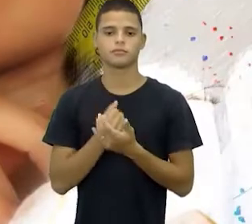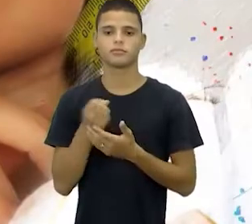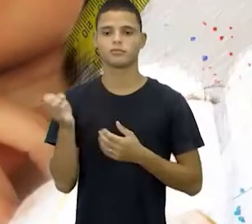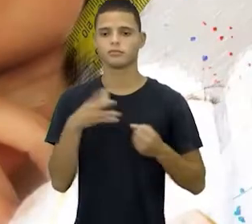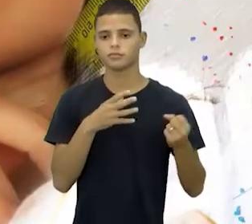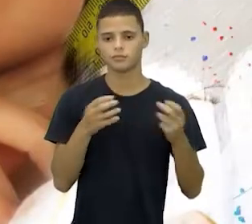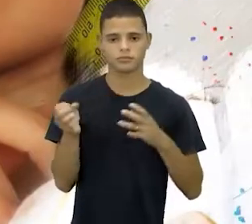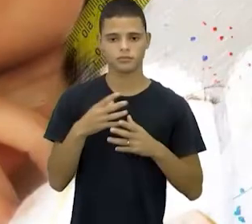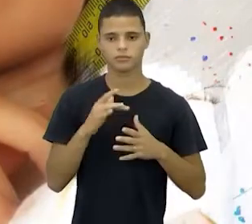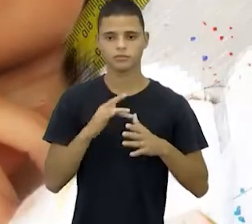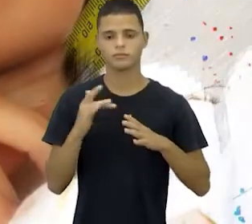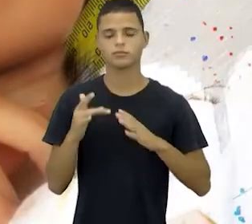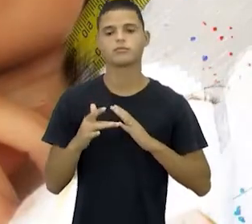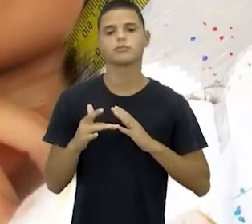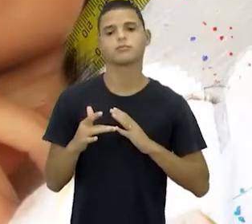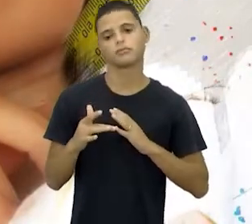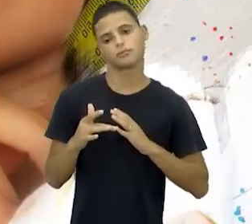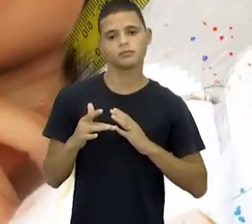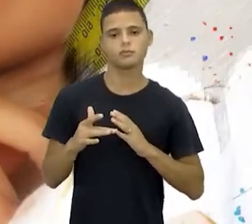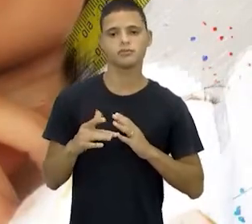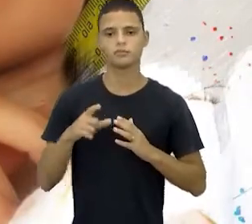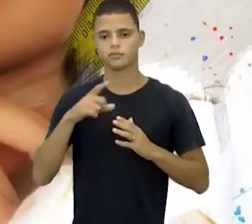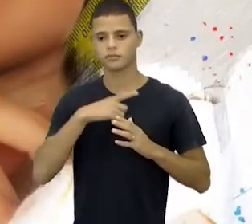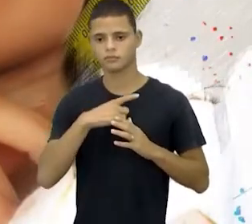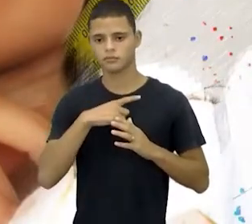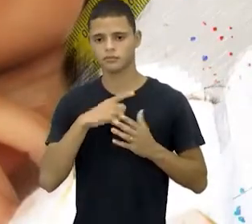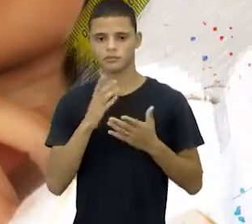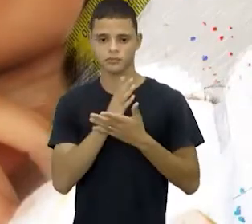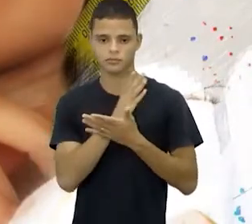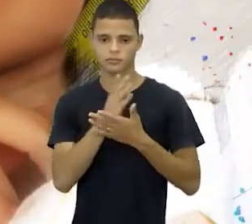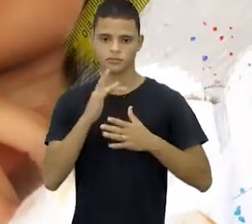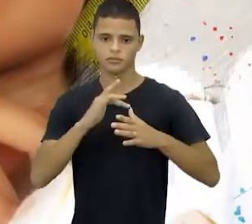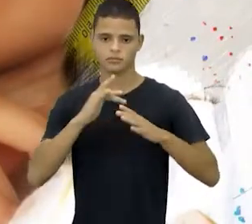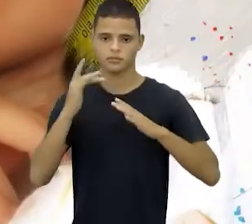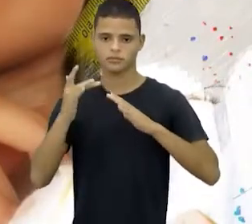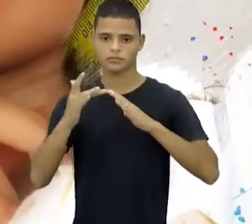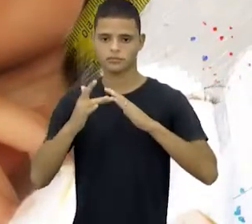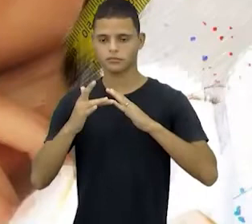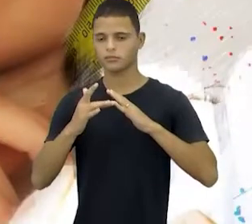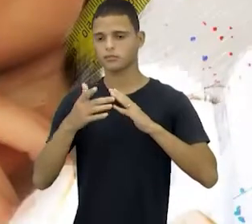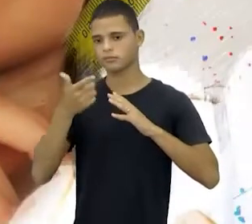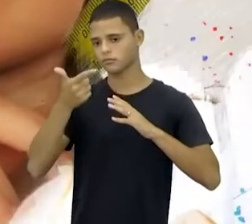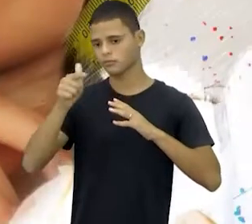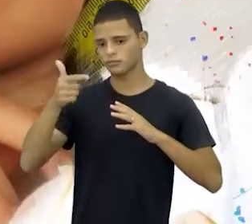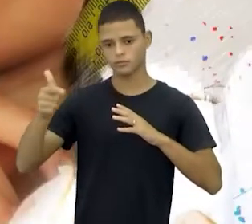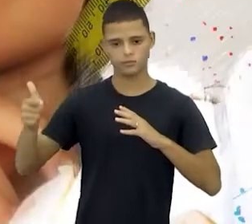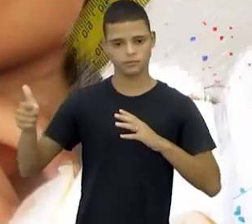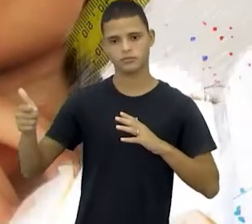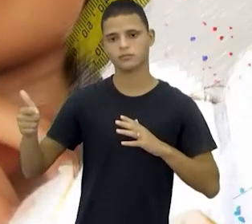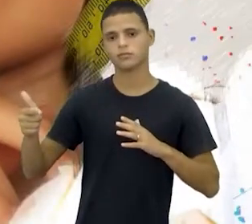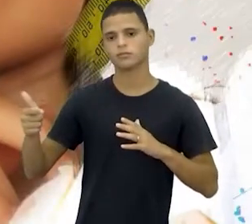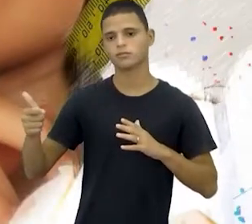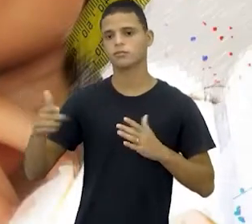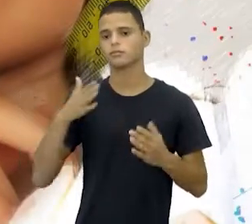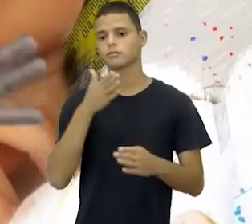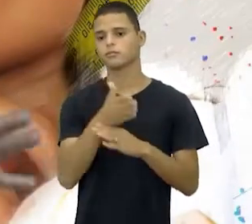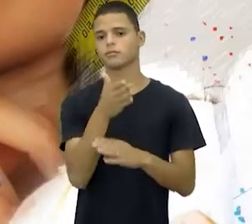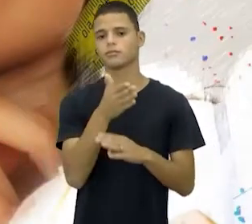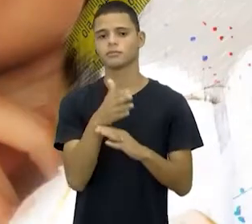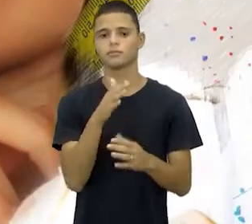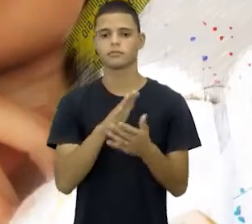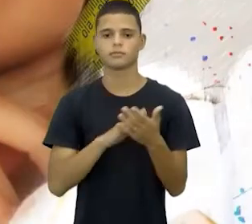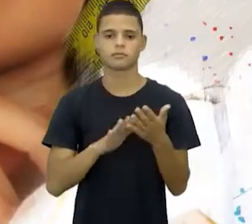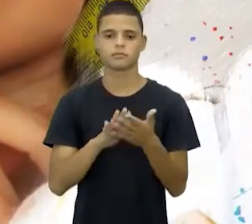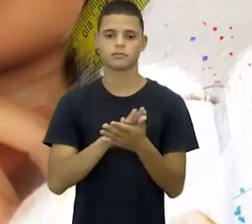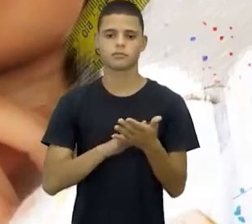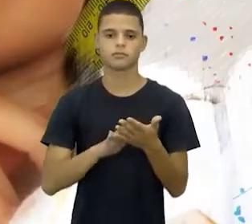acontecendo. Inclusive eu, professor, tenho que fazer algumas redes sociais que eu não tinha tanto acesso, tanta